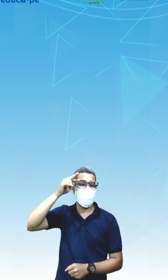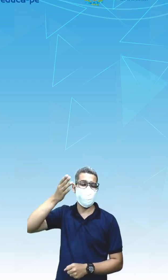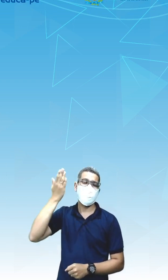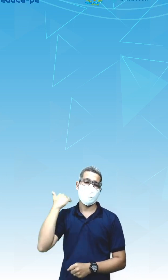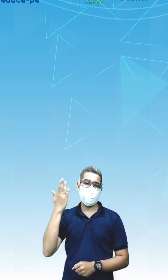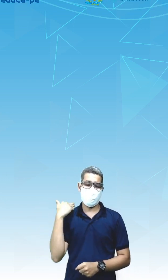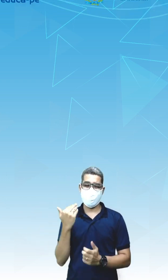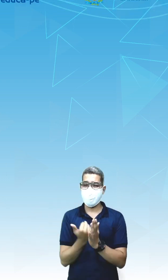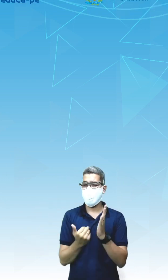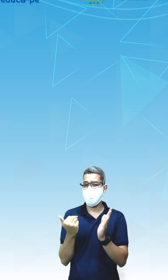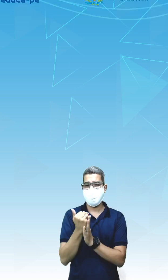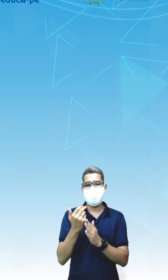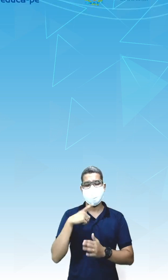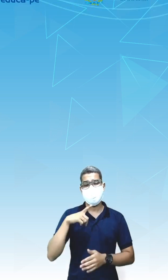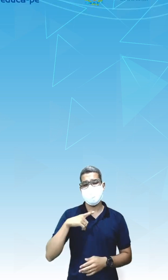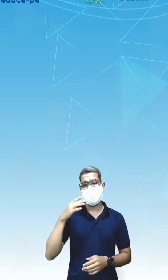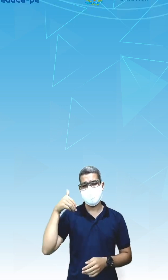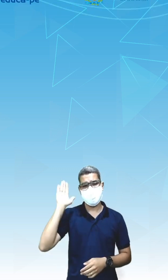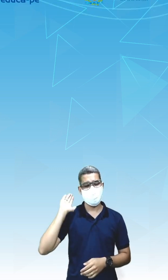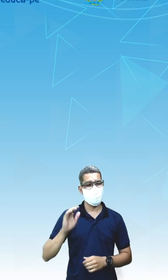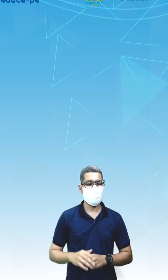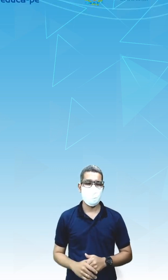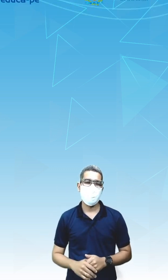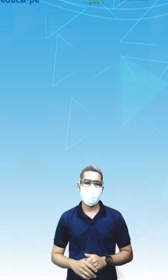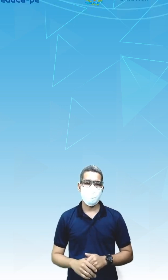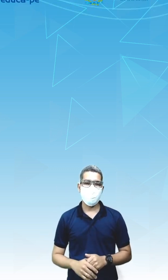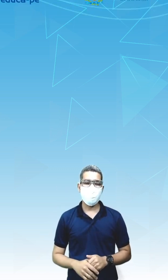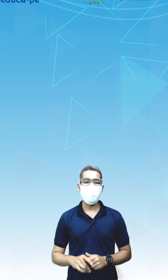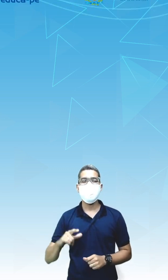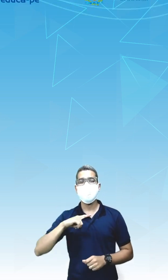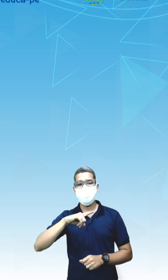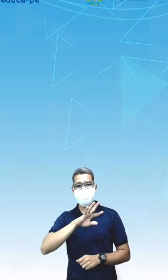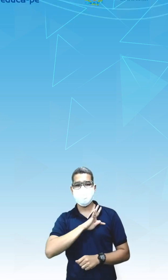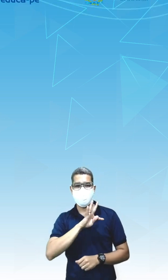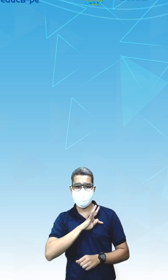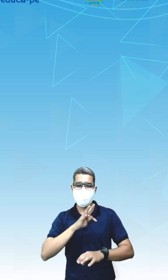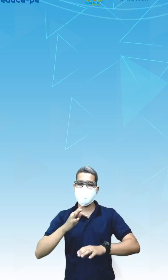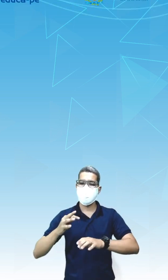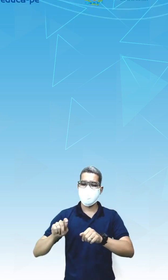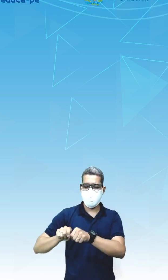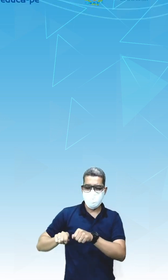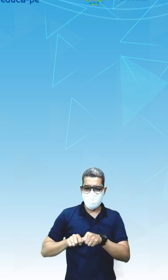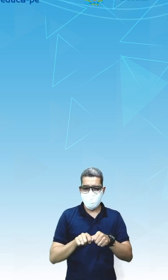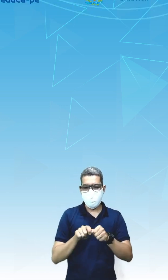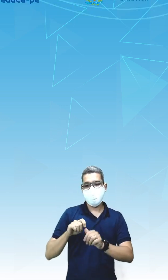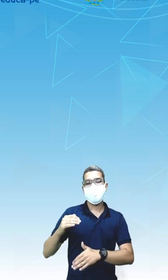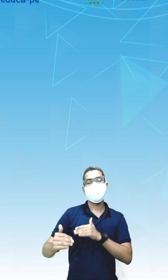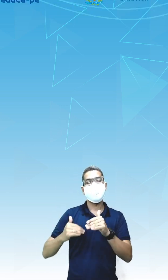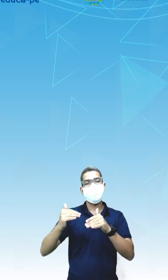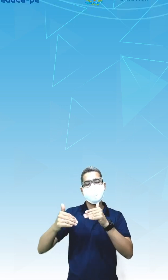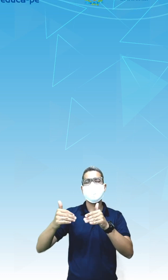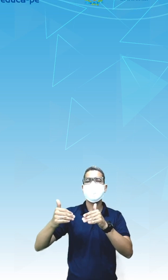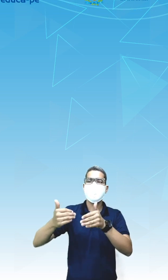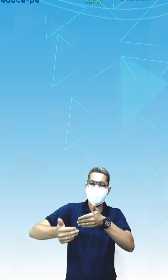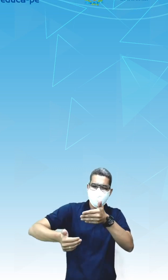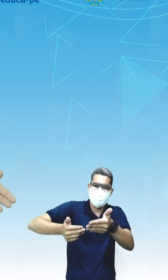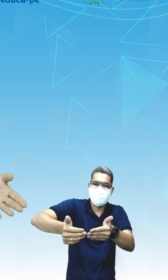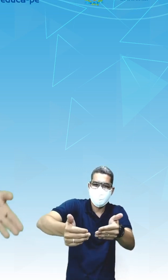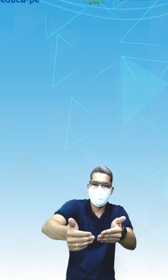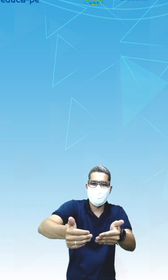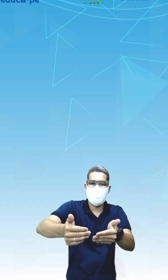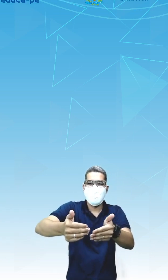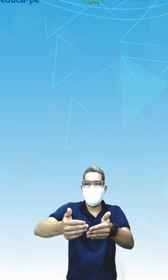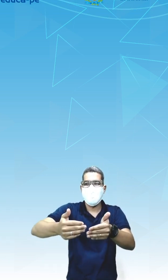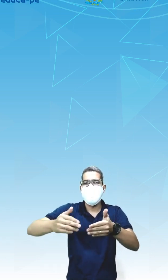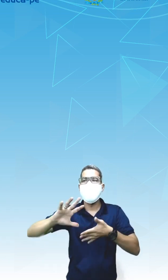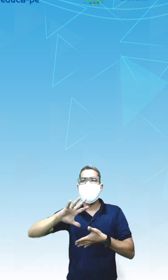muito mais, tá bom? Suas técnicas de produção e aperfeiçoamento vai com o tempo. Claro, veja um mapa